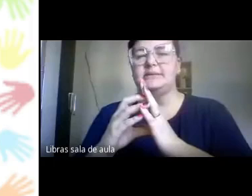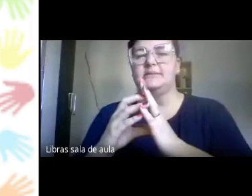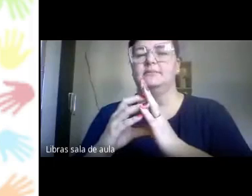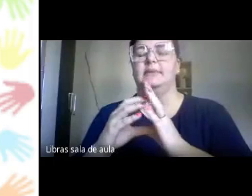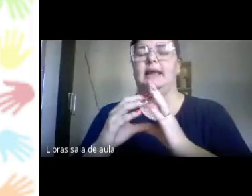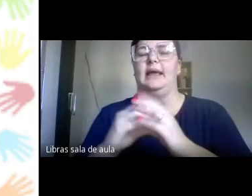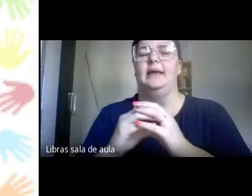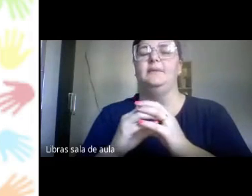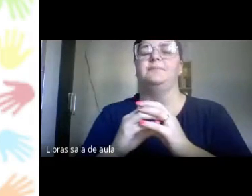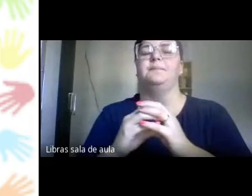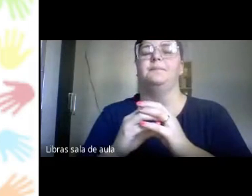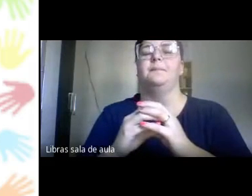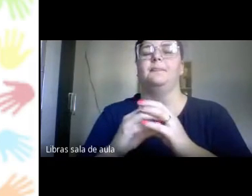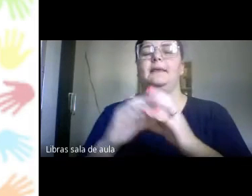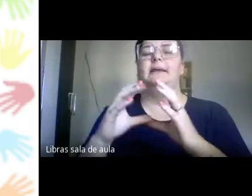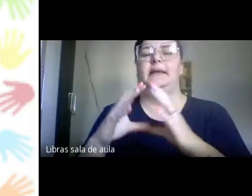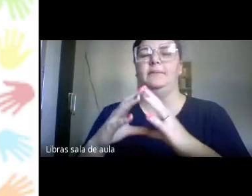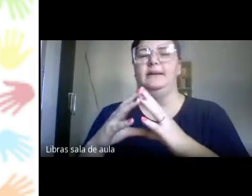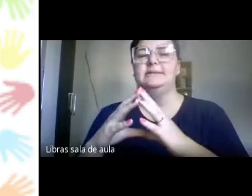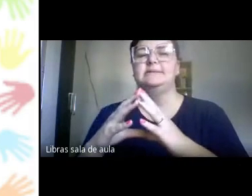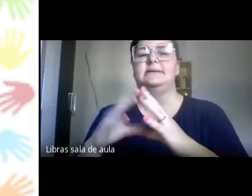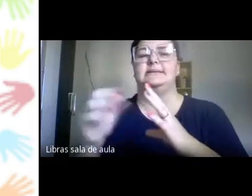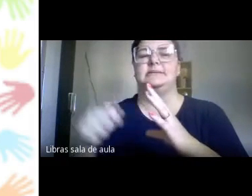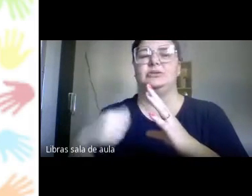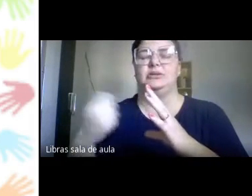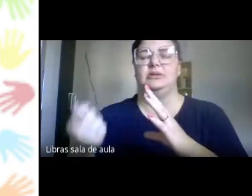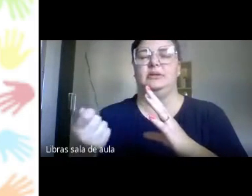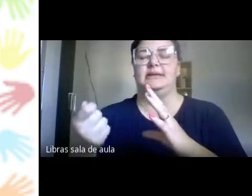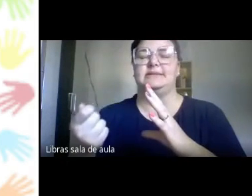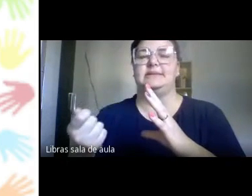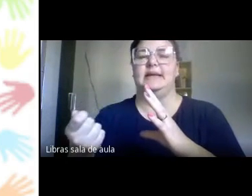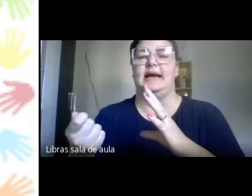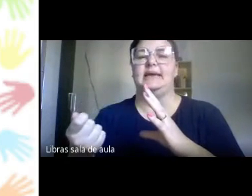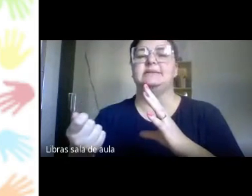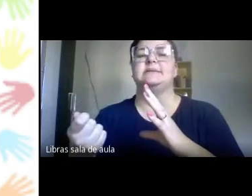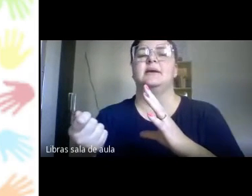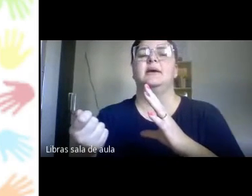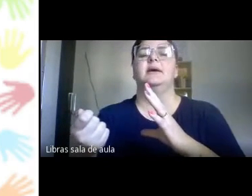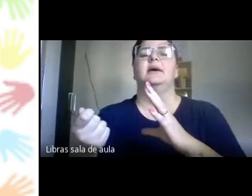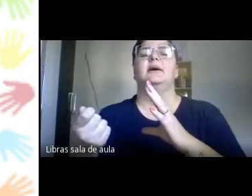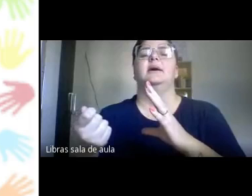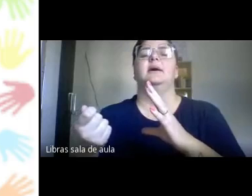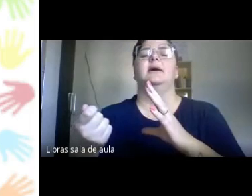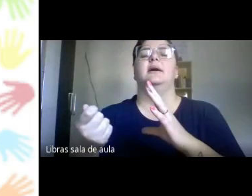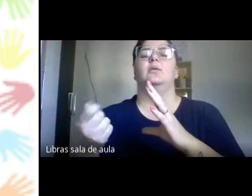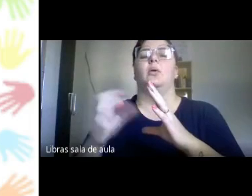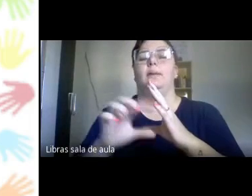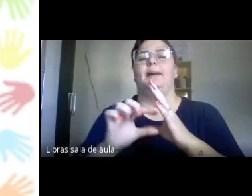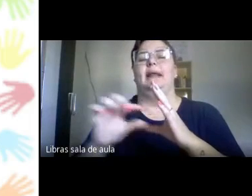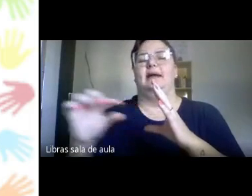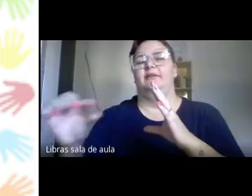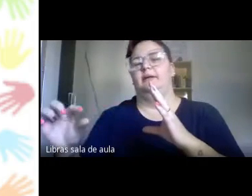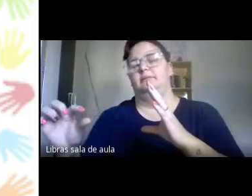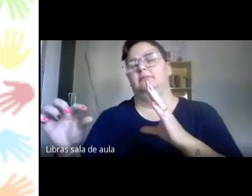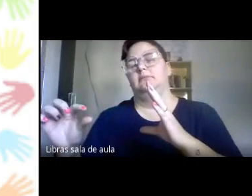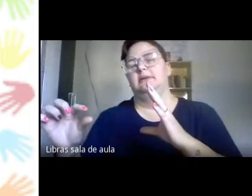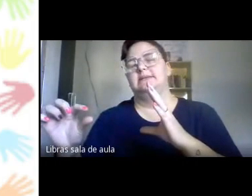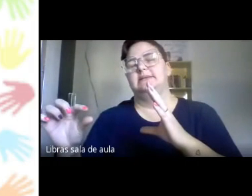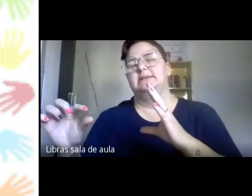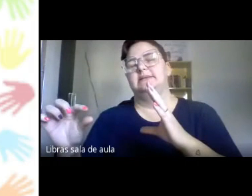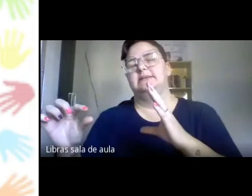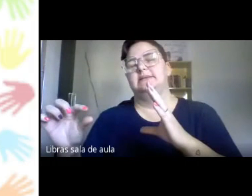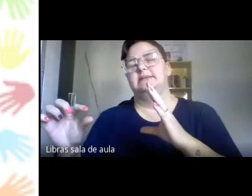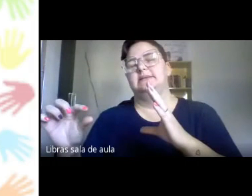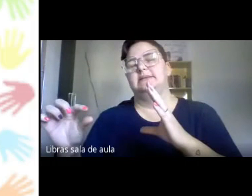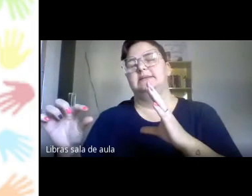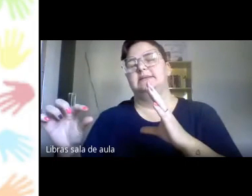imagens, né? Em libras, desses sinais, com a palavra